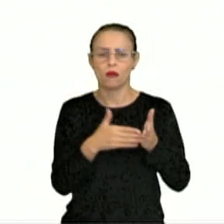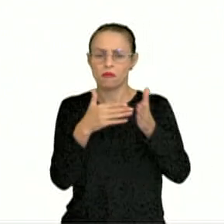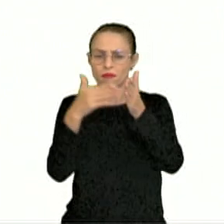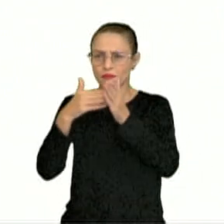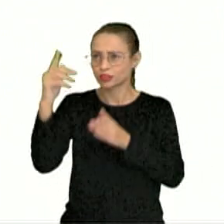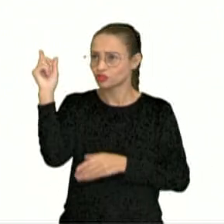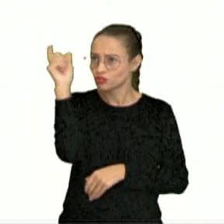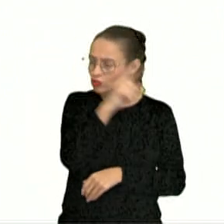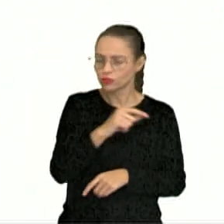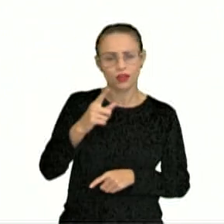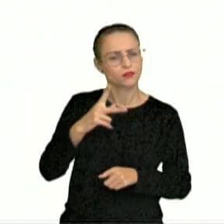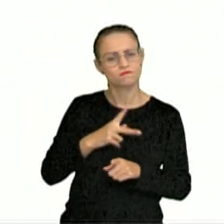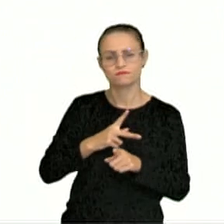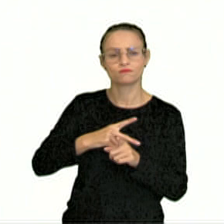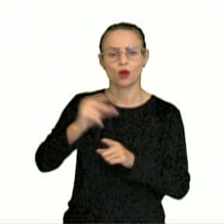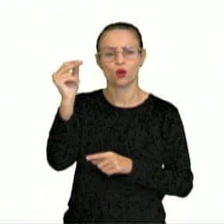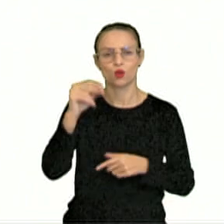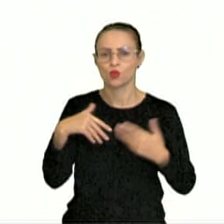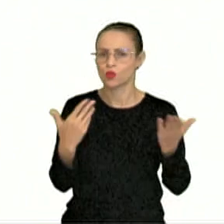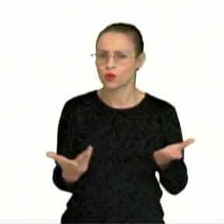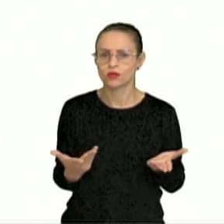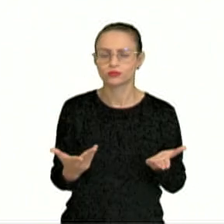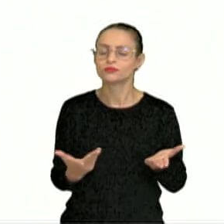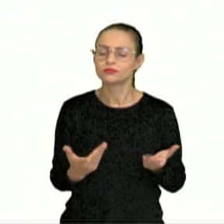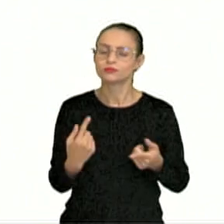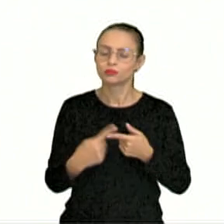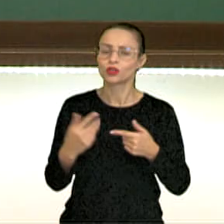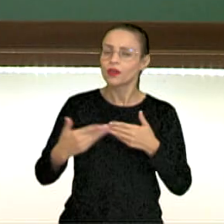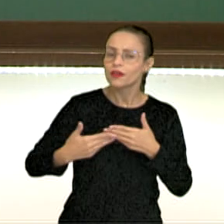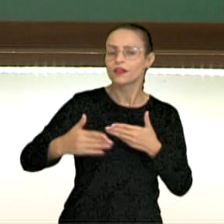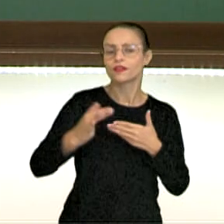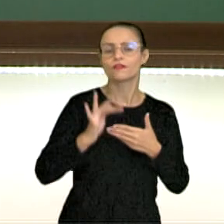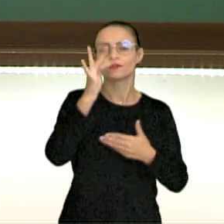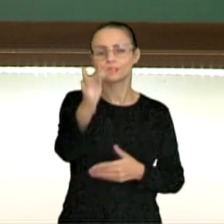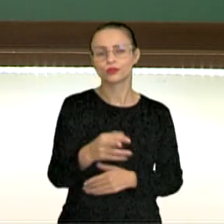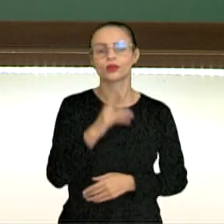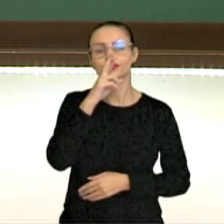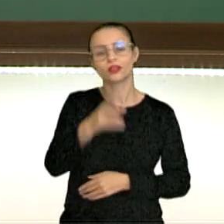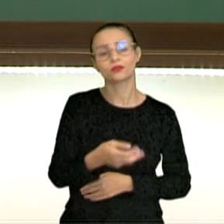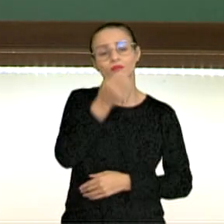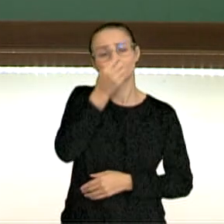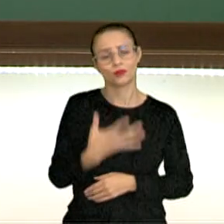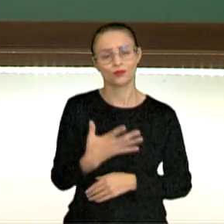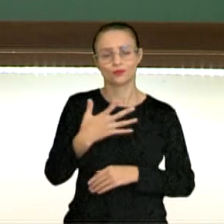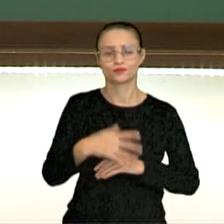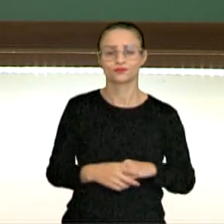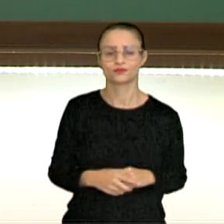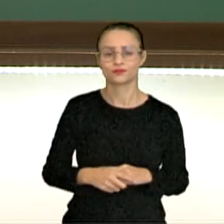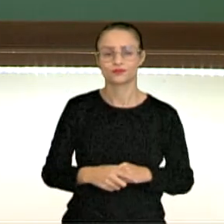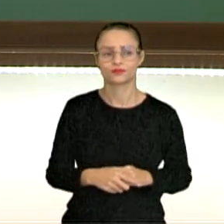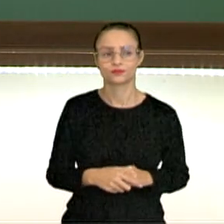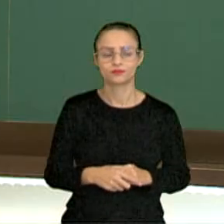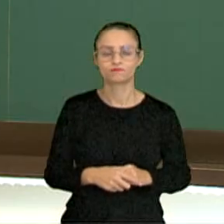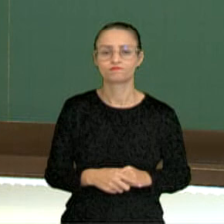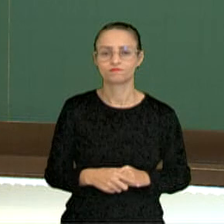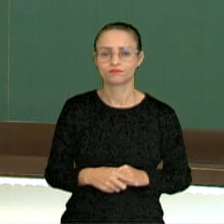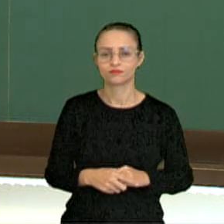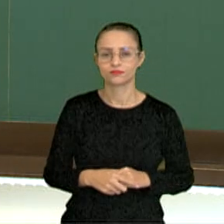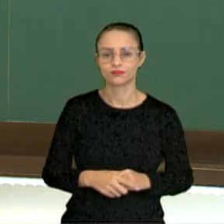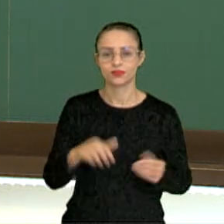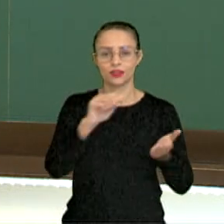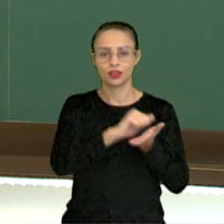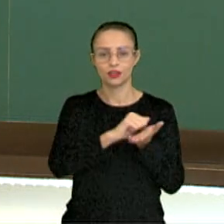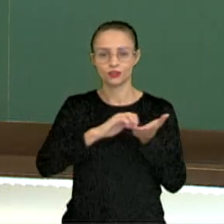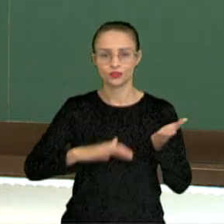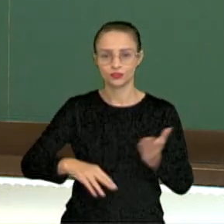dificuldade, que na sequência os resultados serão ótimos, serão bons. Seguindo para a nossa